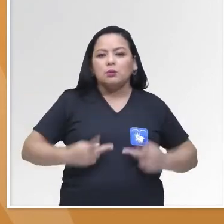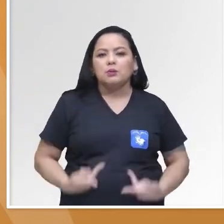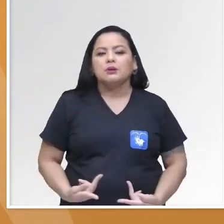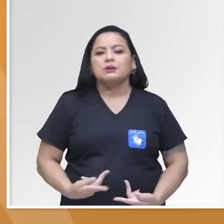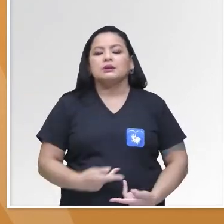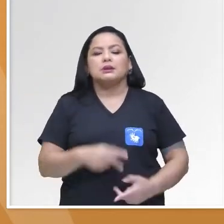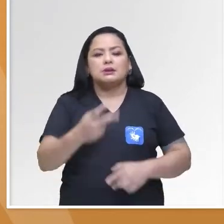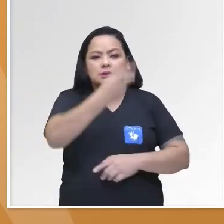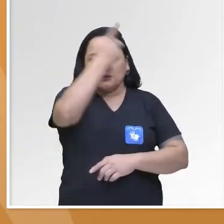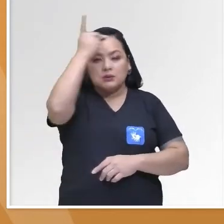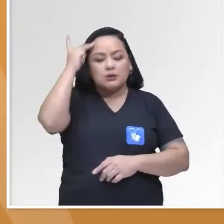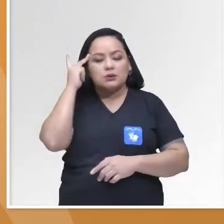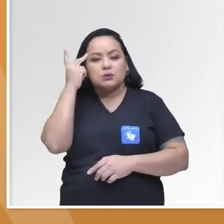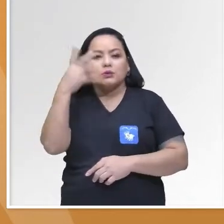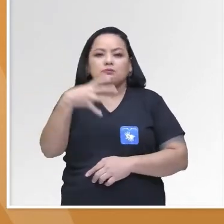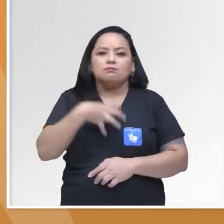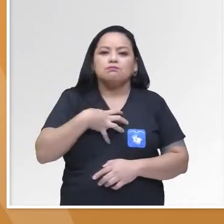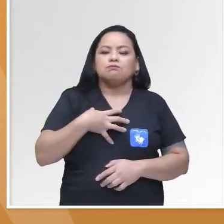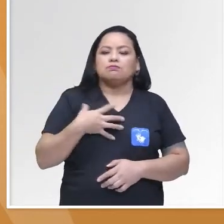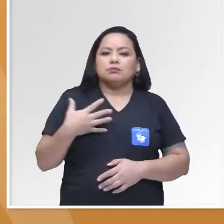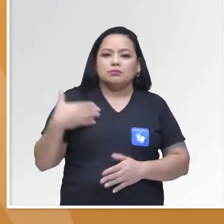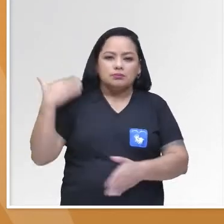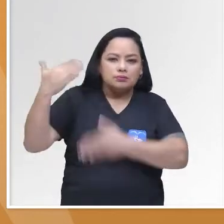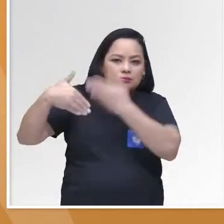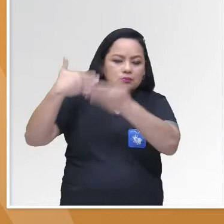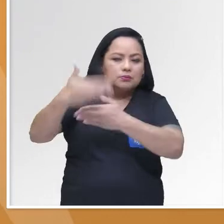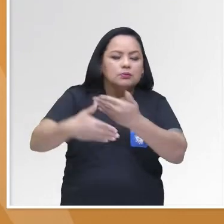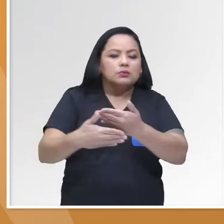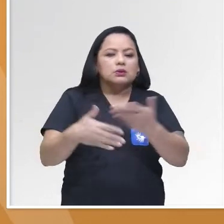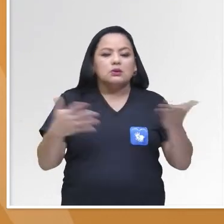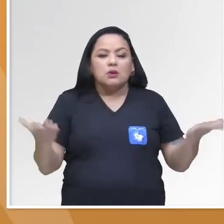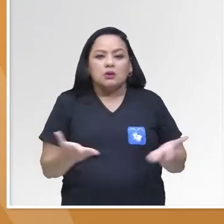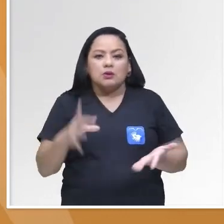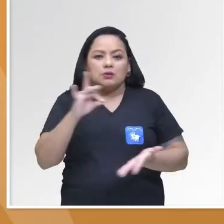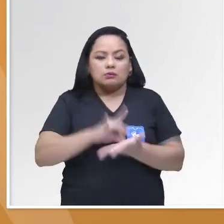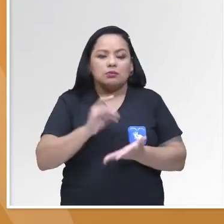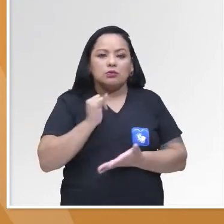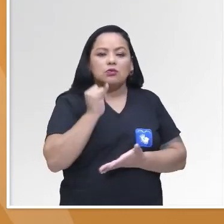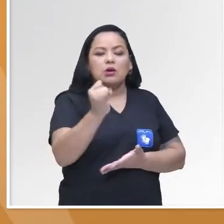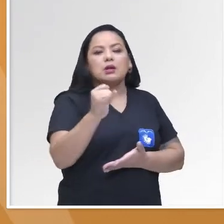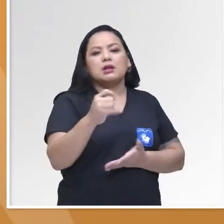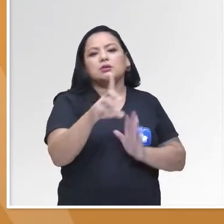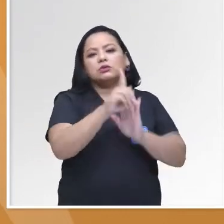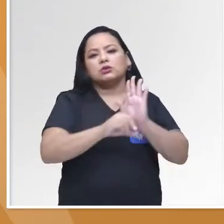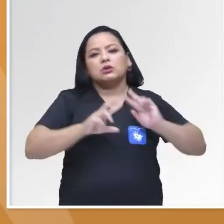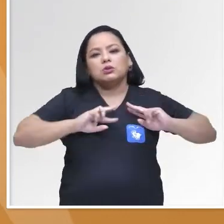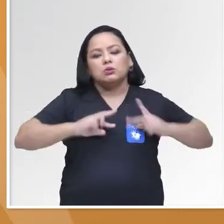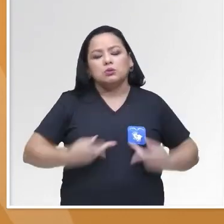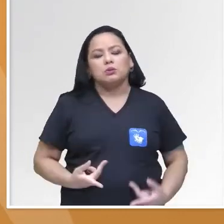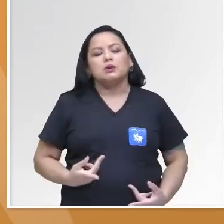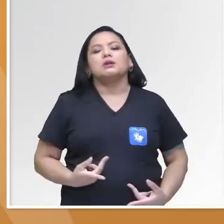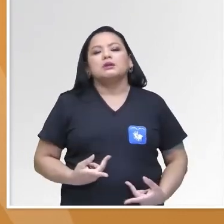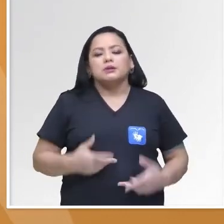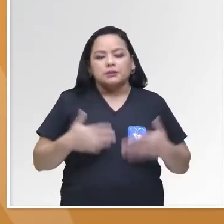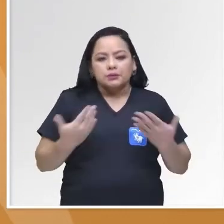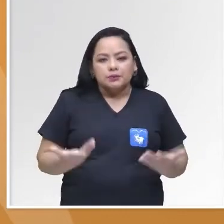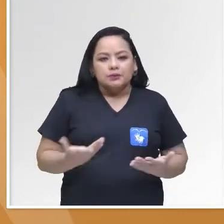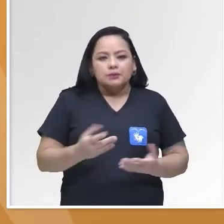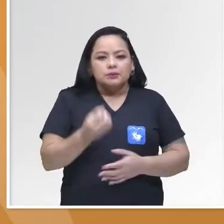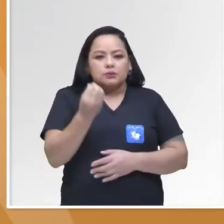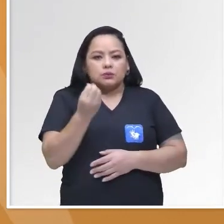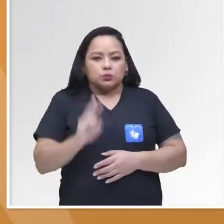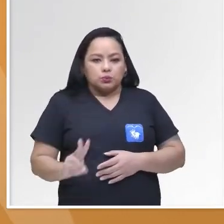e as pessoas têm passado. Nós podemos então afirmar que os direitos humanos, assim sendo, ou